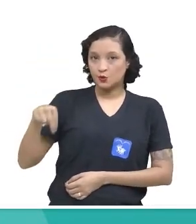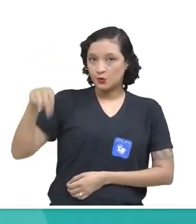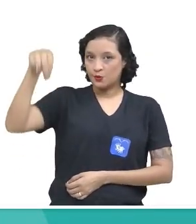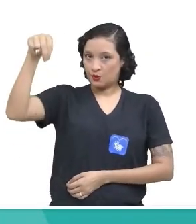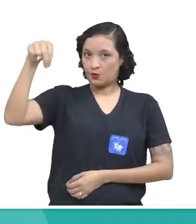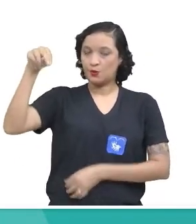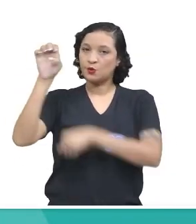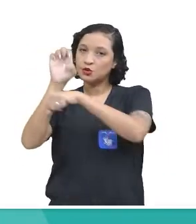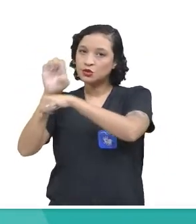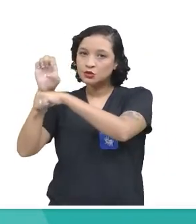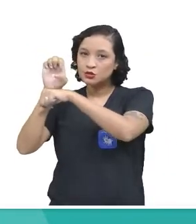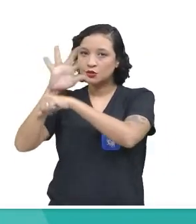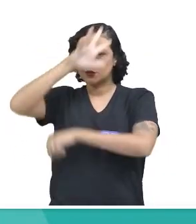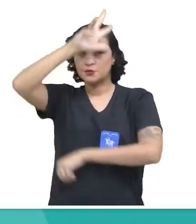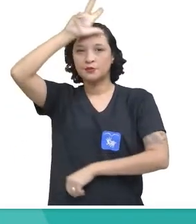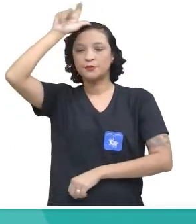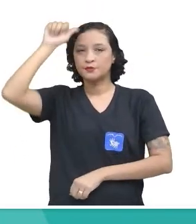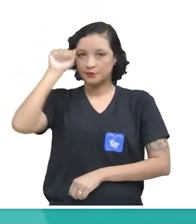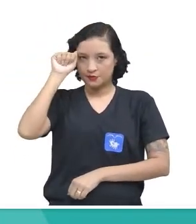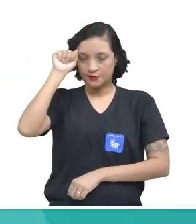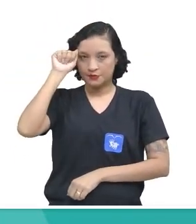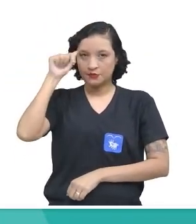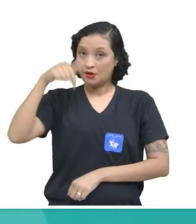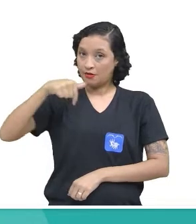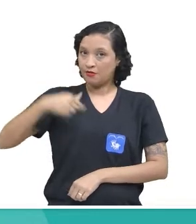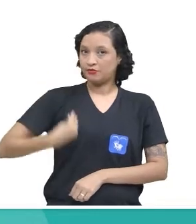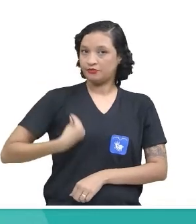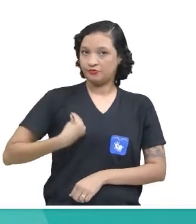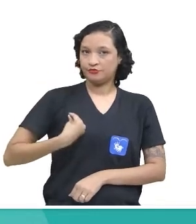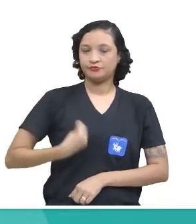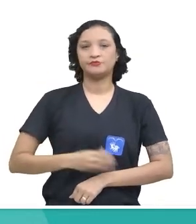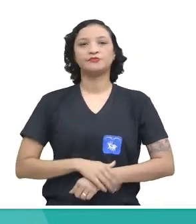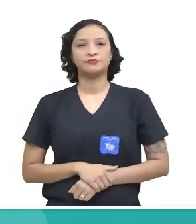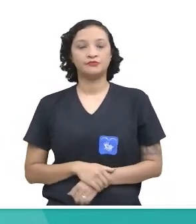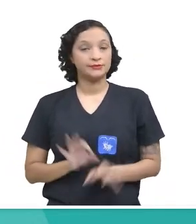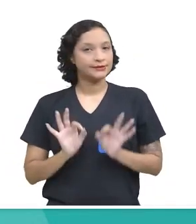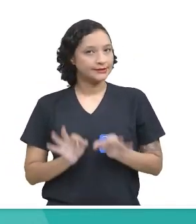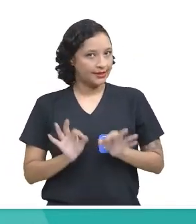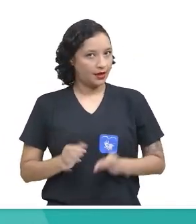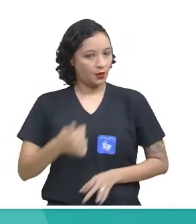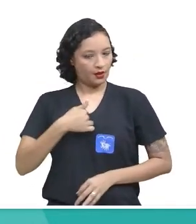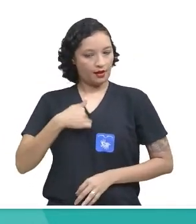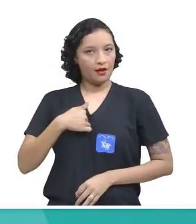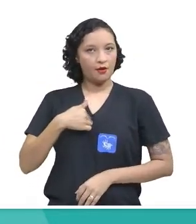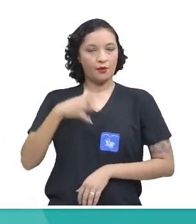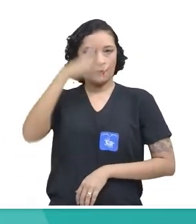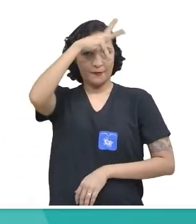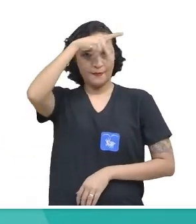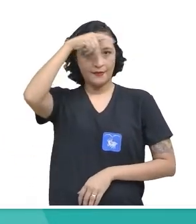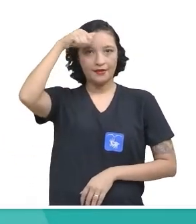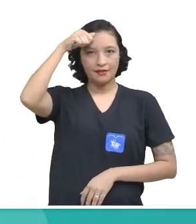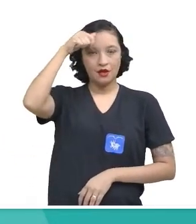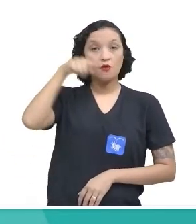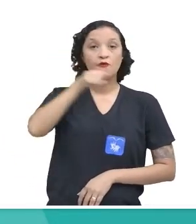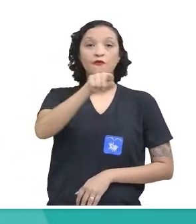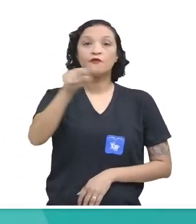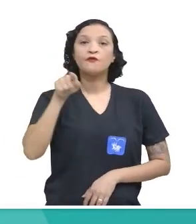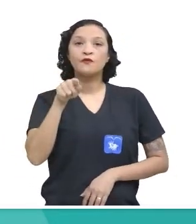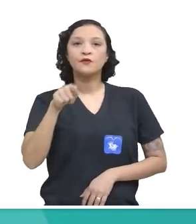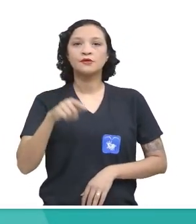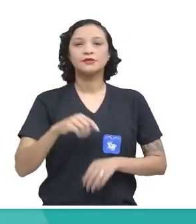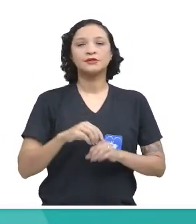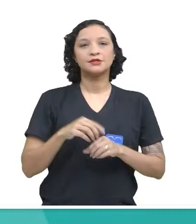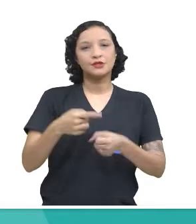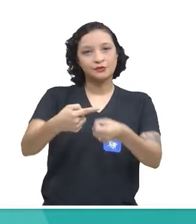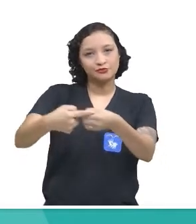do Amazonas é onde nós estamos, tá certo? No caso, eu estou aqui em Manaus e vocês estão aí nas comunidades